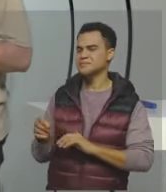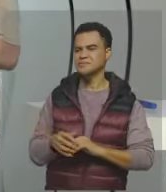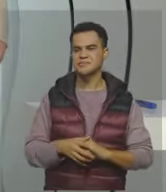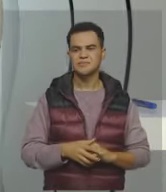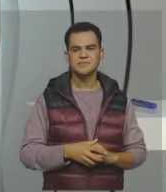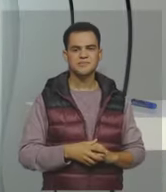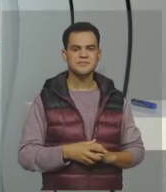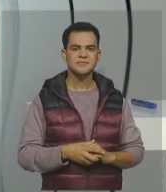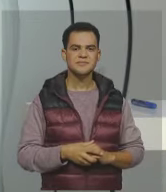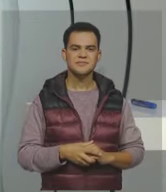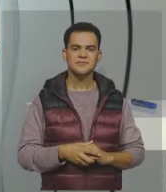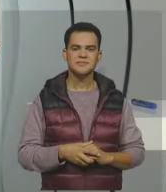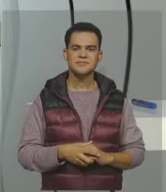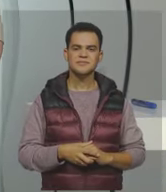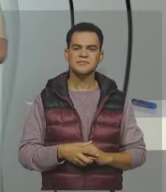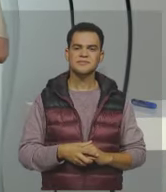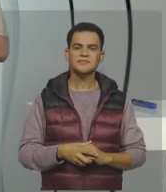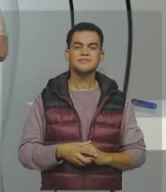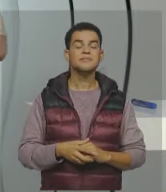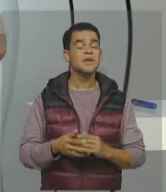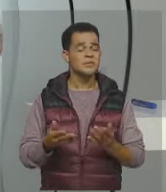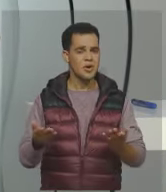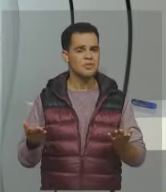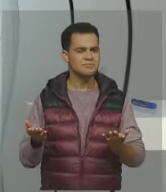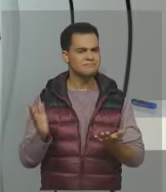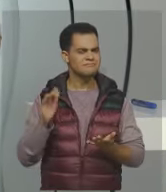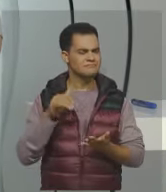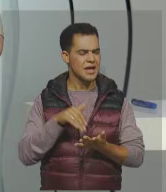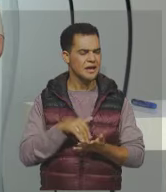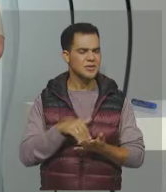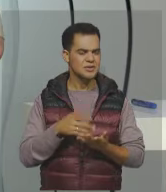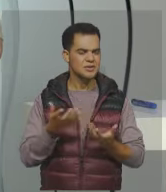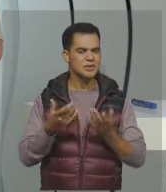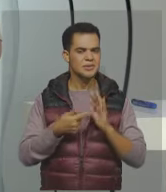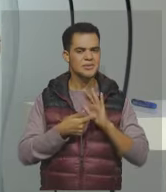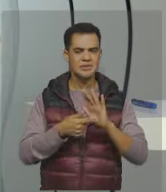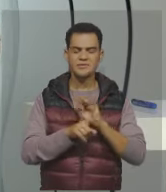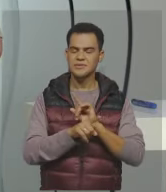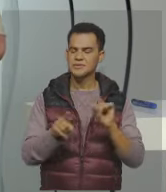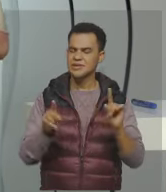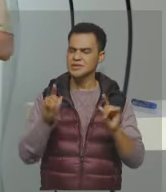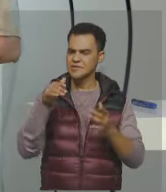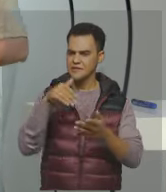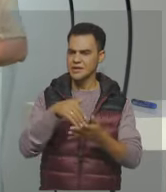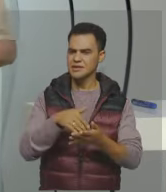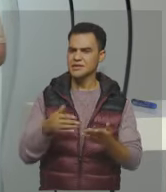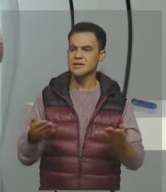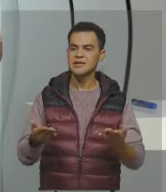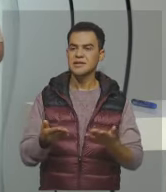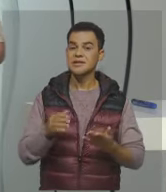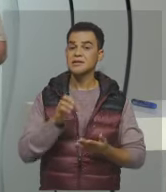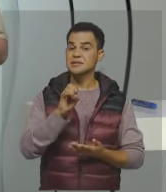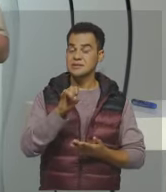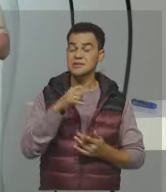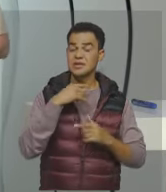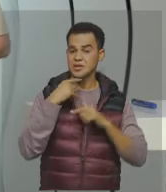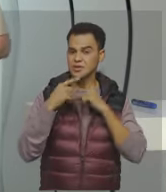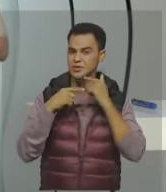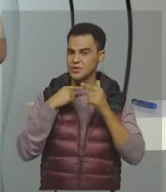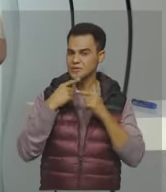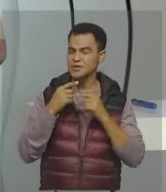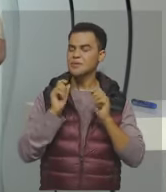bom, gente? É isso que eu queria mostrar para vocês hoje. Estou encerrando aqui. Qualquer dúvida que vocês tiverem,